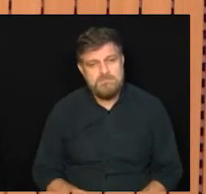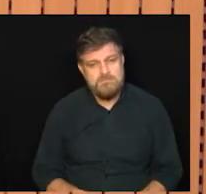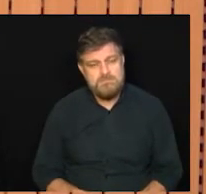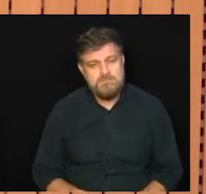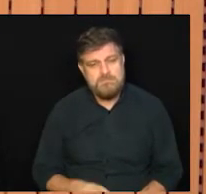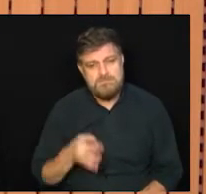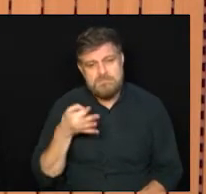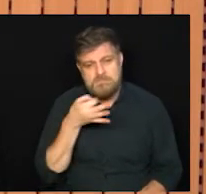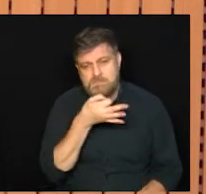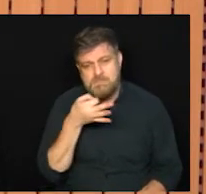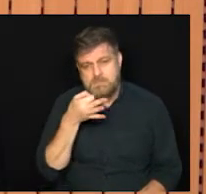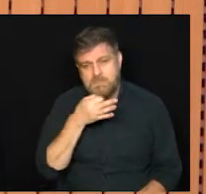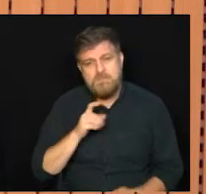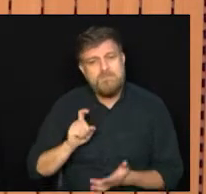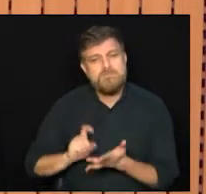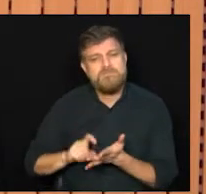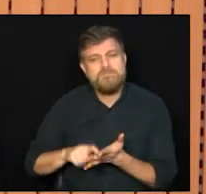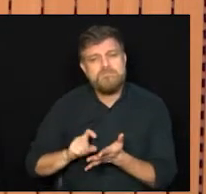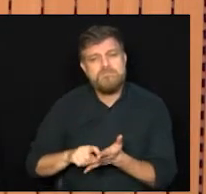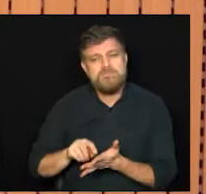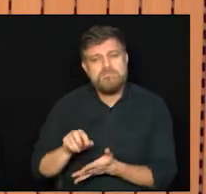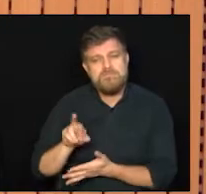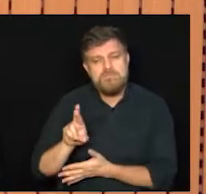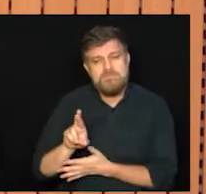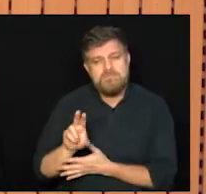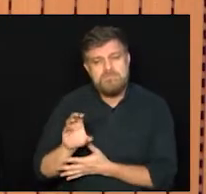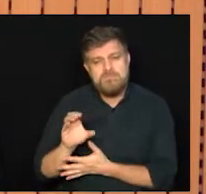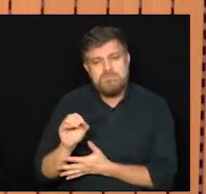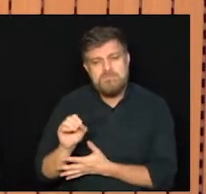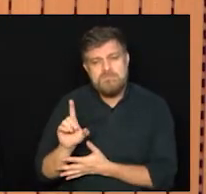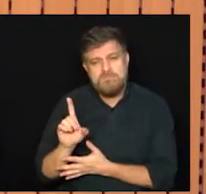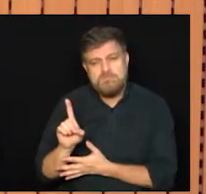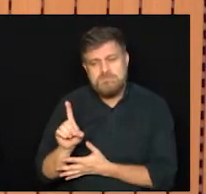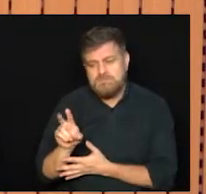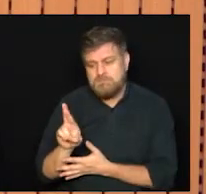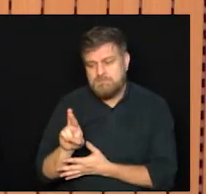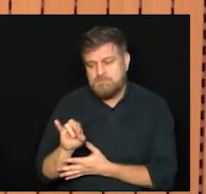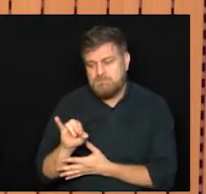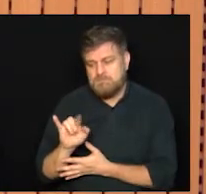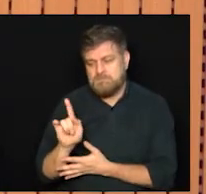falar, é só acionar aí. O Rodrigo Porto está conectado. Pronto, acho que...